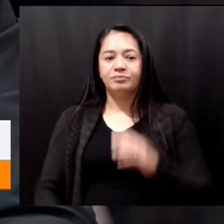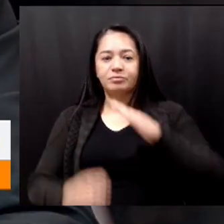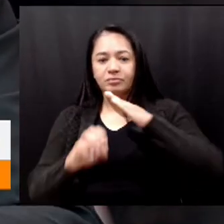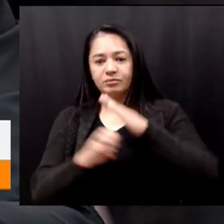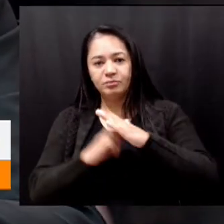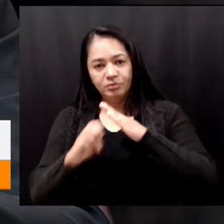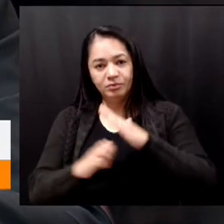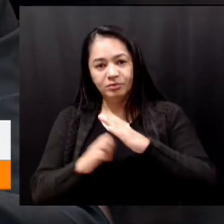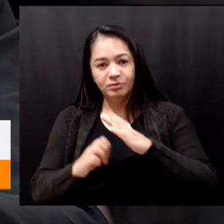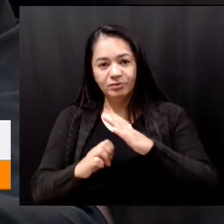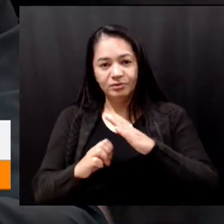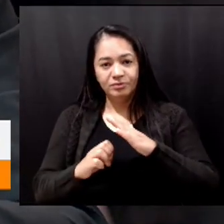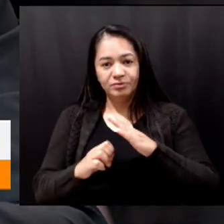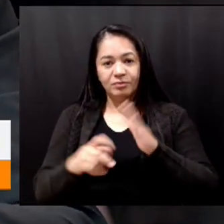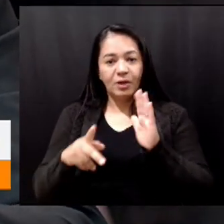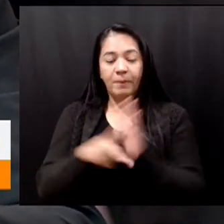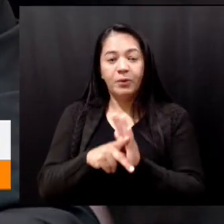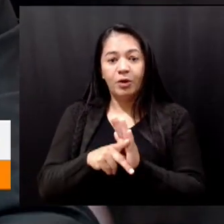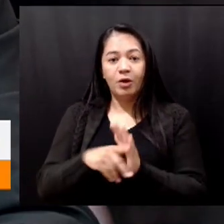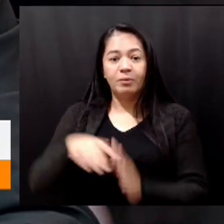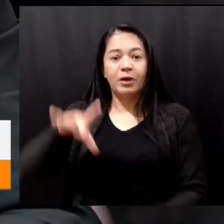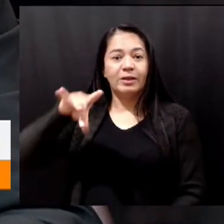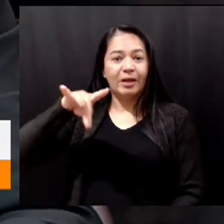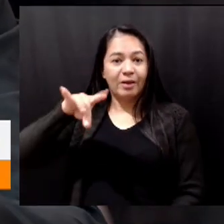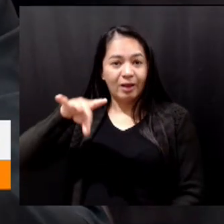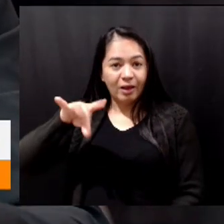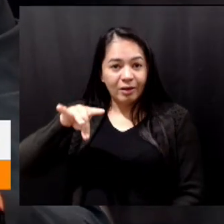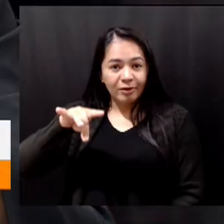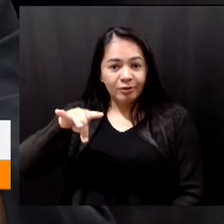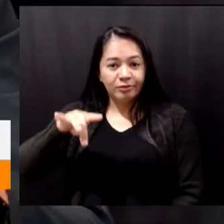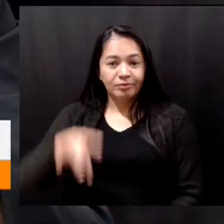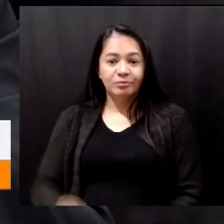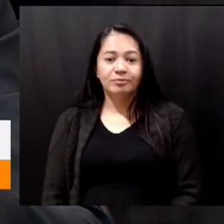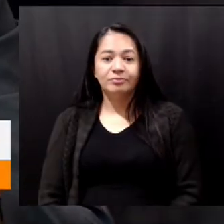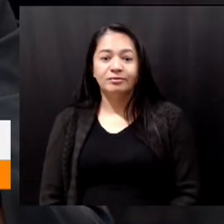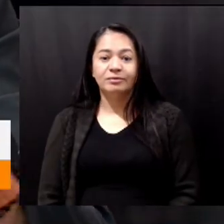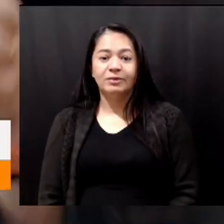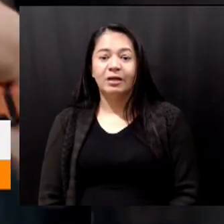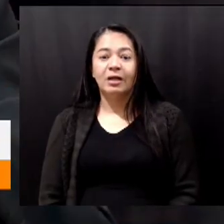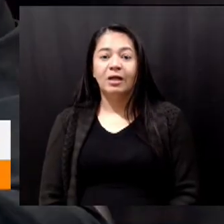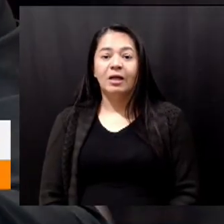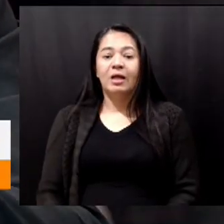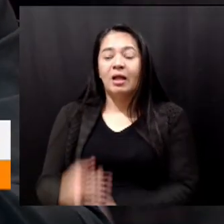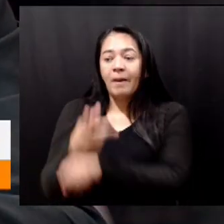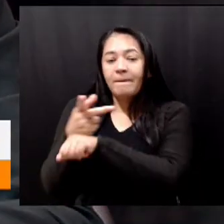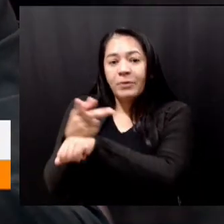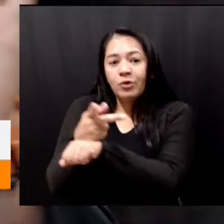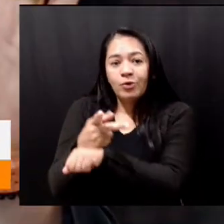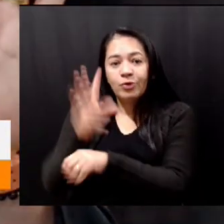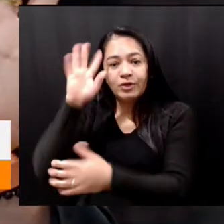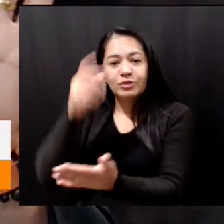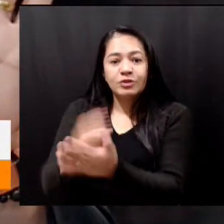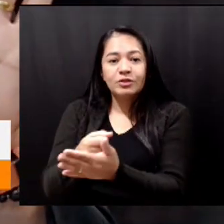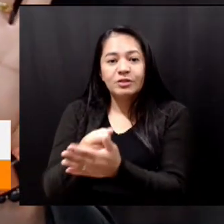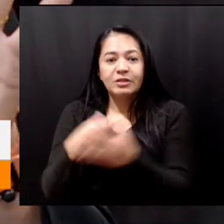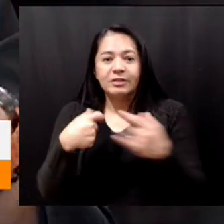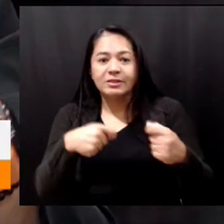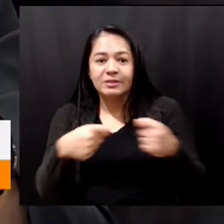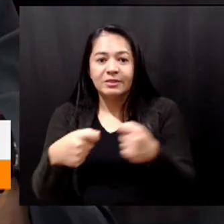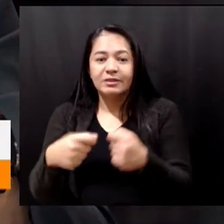Claro, gigantesca, que ela busca soluções para suprir demandas de clientes internos ou